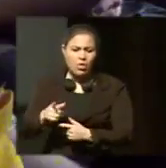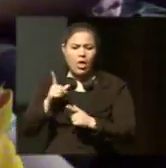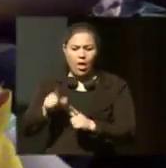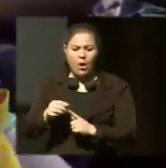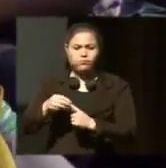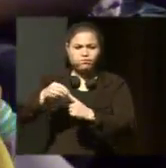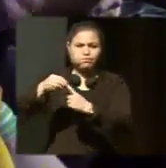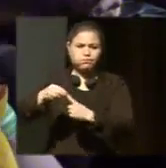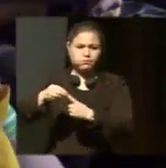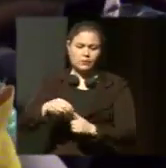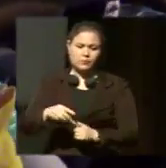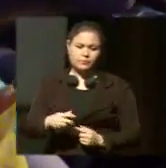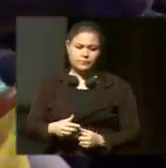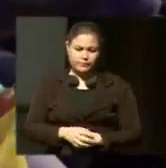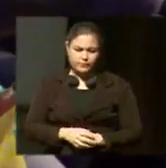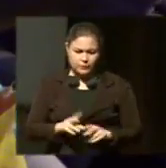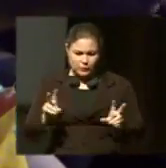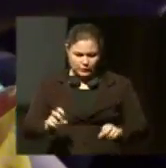situação.